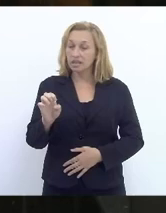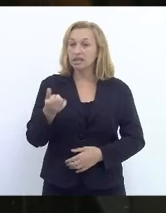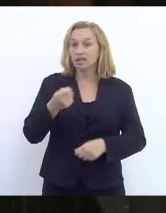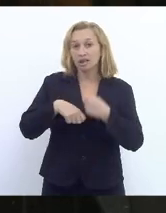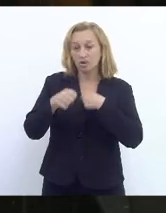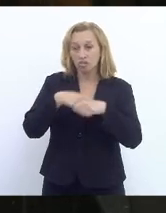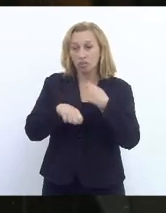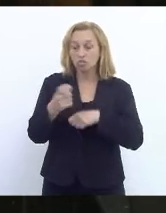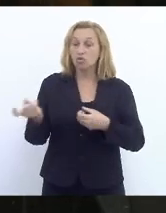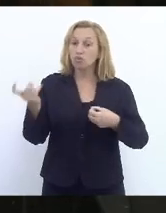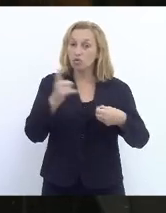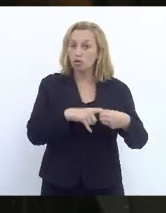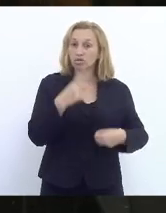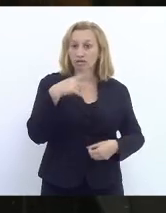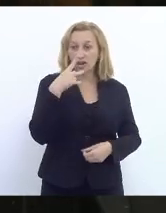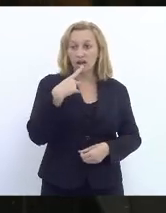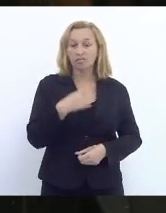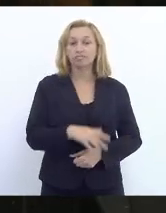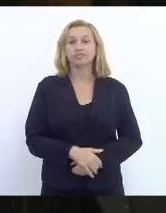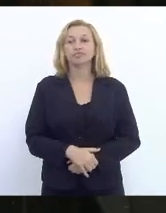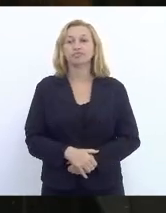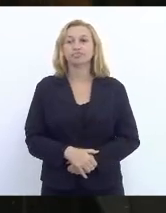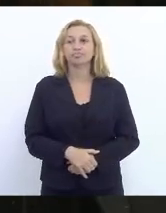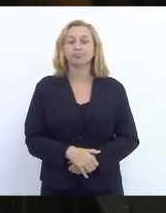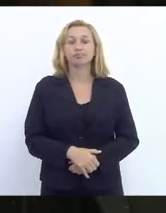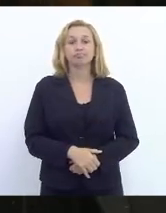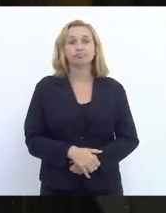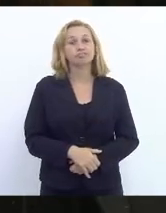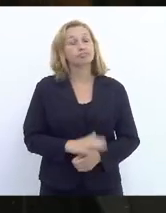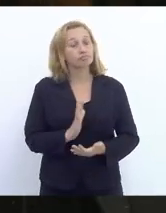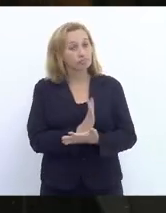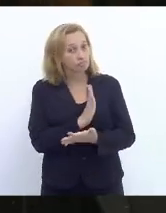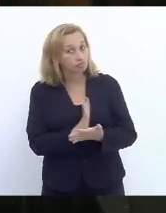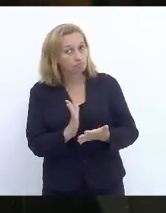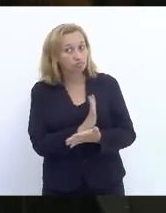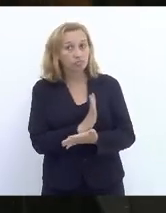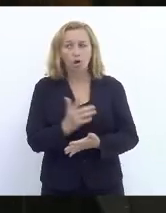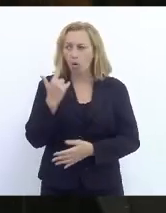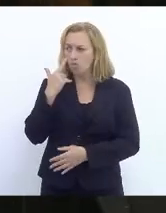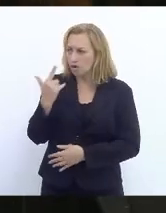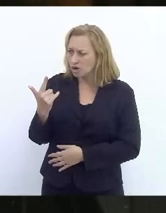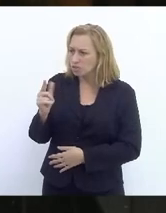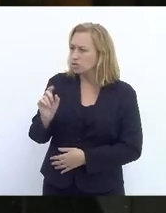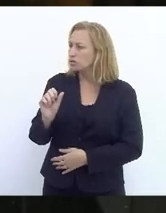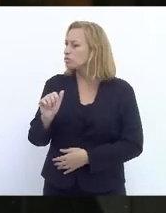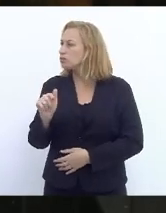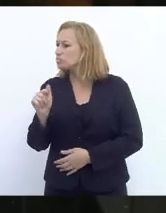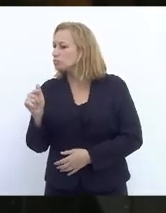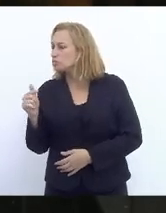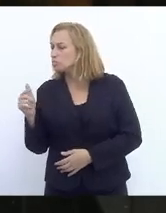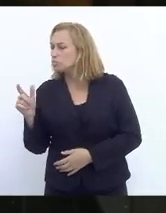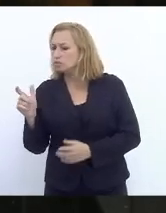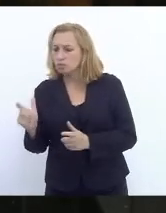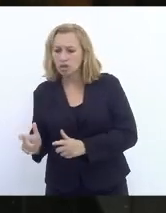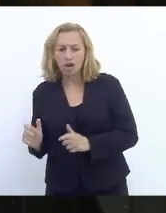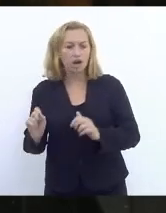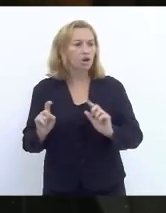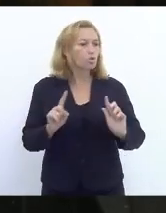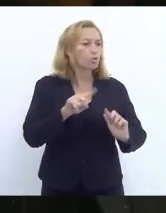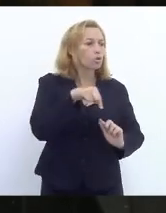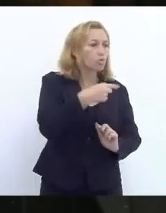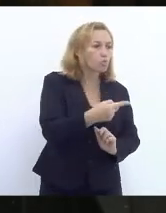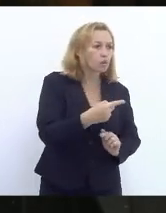a volta do Zé E ai eu seus sonhos eu vejo aqui ali alguns políticos